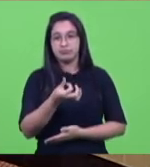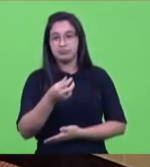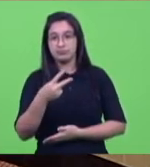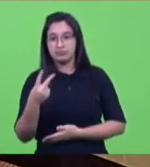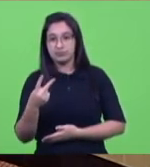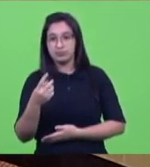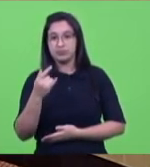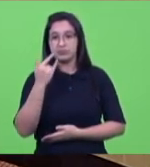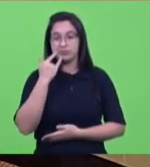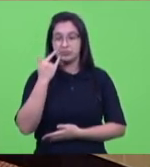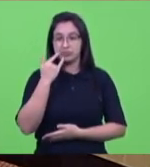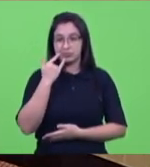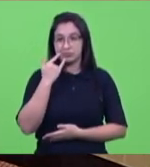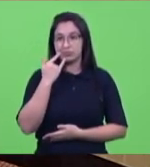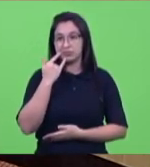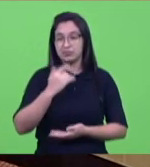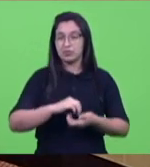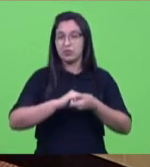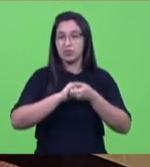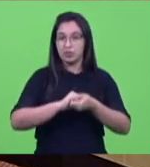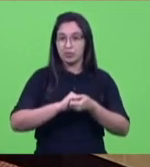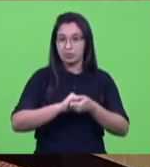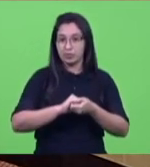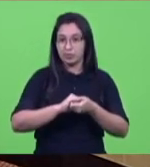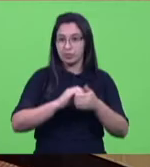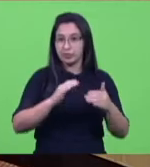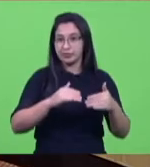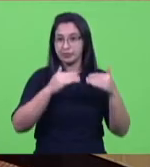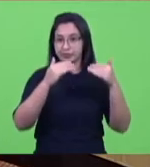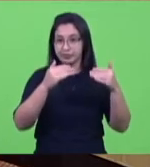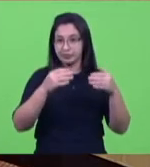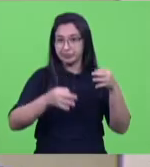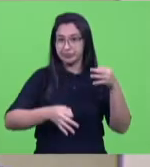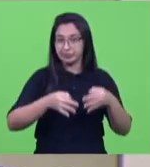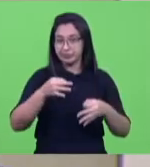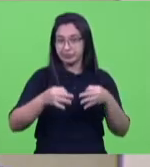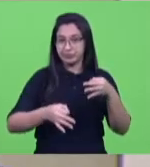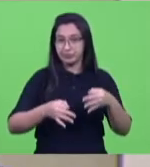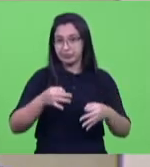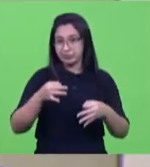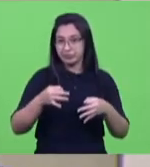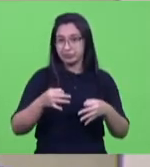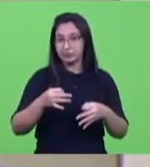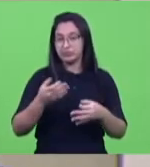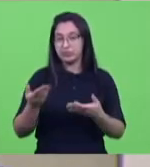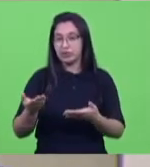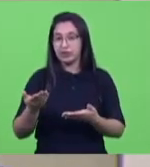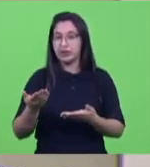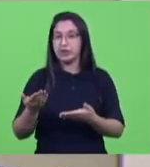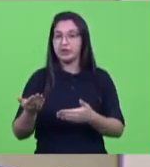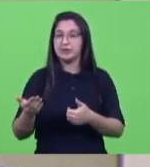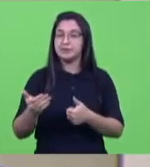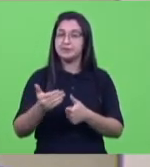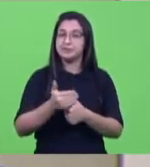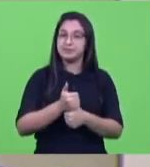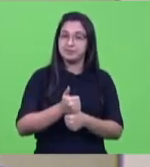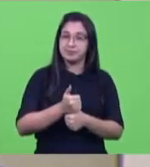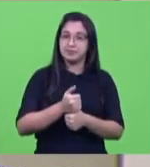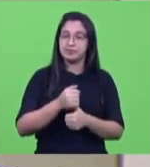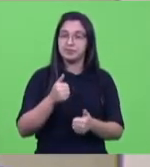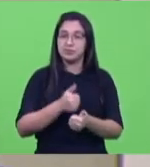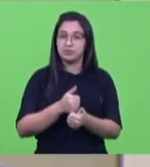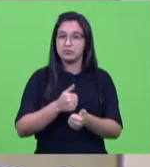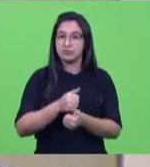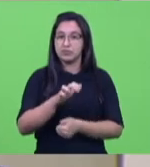de Nadal, cumprimentando o desembargador federal Ricardo Teixeira do Vale Pereira pela posse como presidente do Tribunal Regional Federal